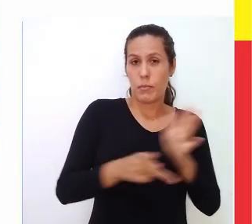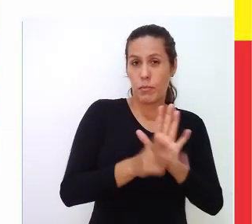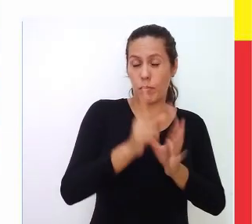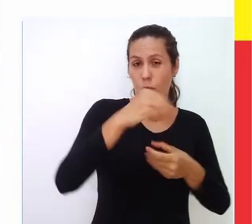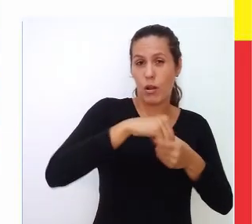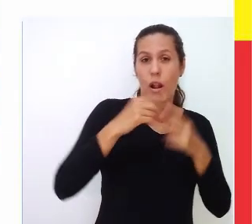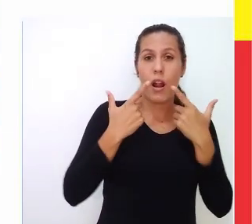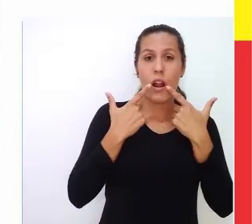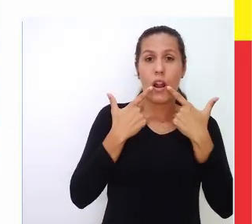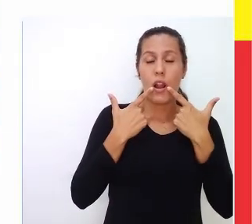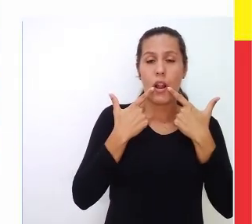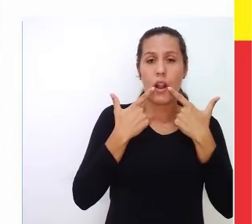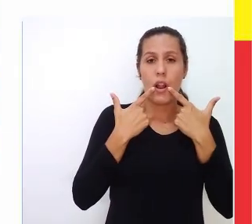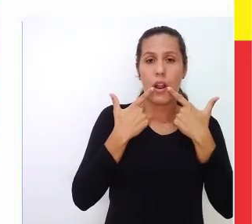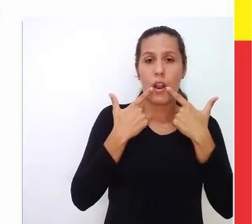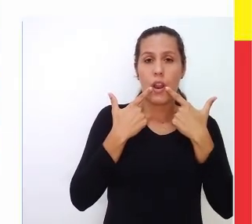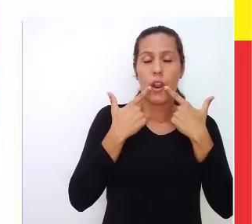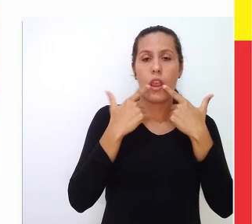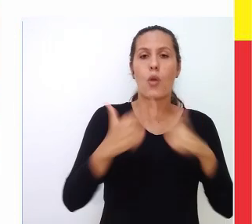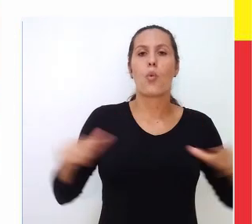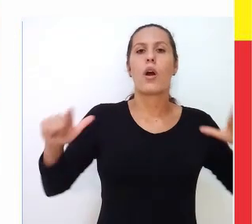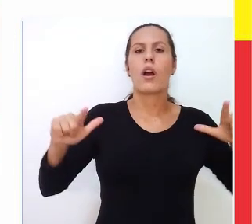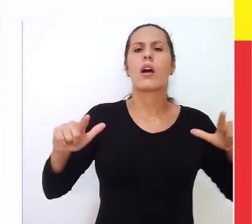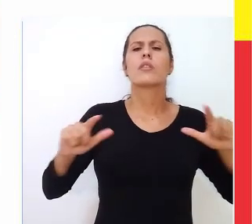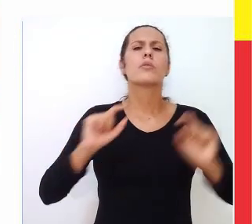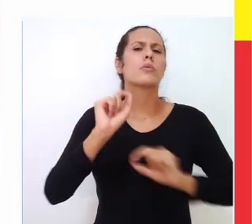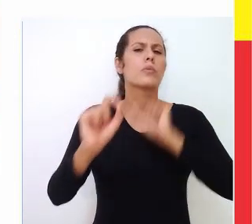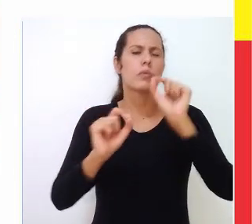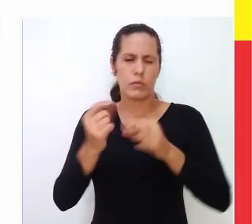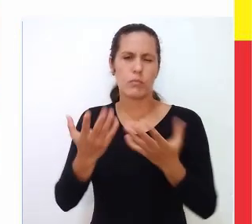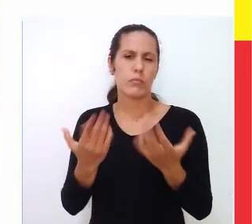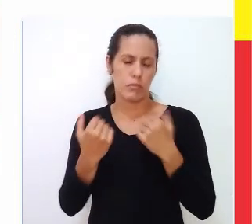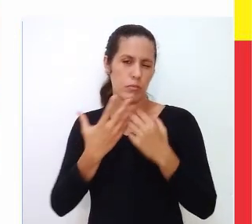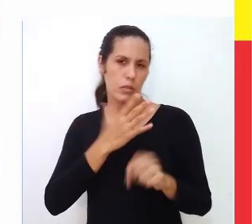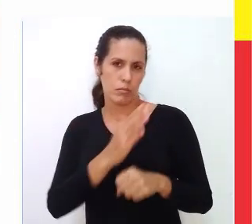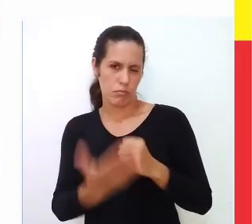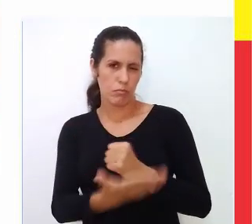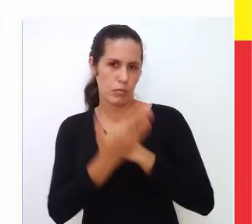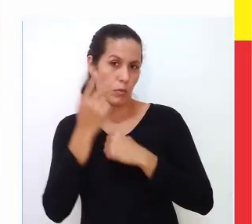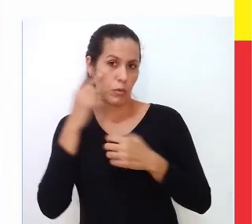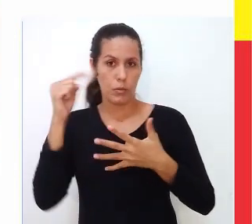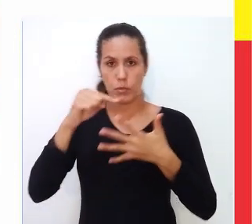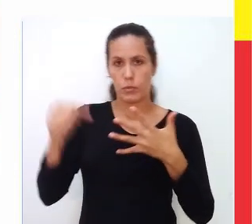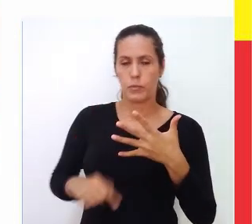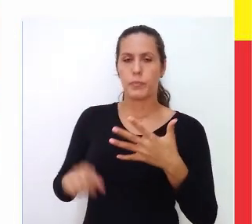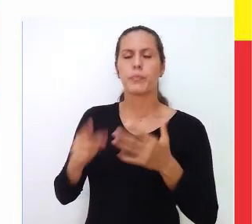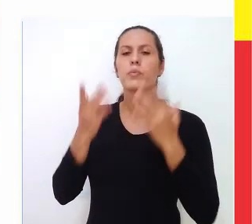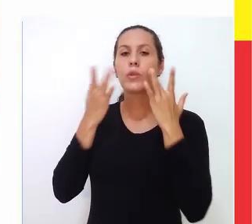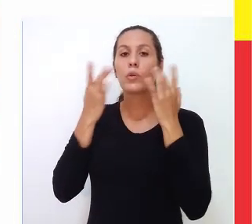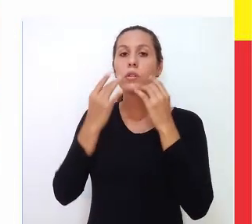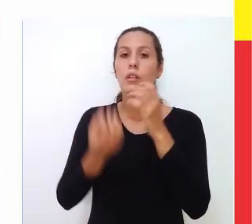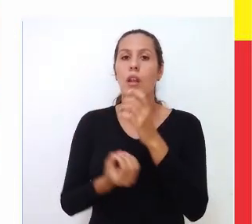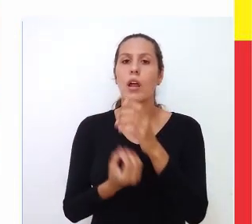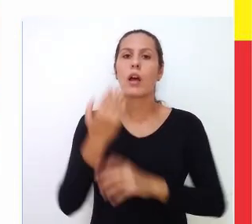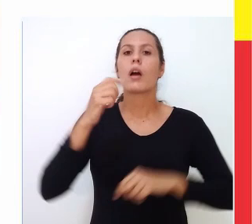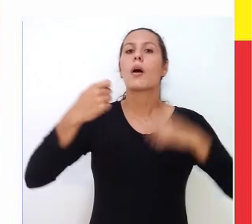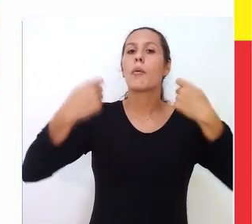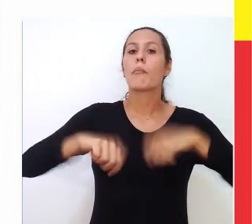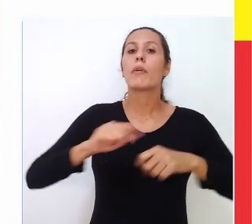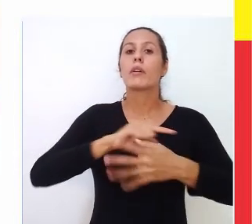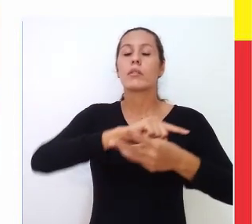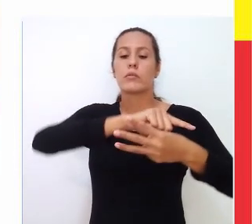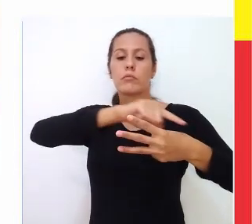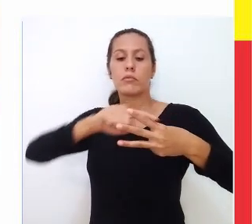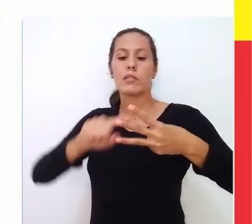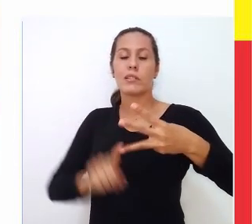teatral são esses. Vamos ler comigo na imagem, tá? Fica de olho. Para o teatro existir, são